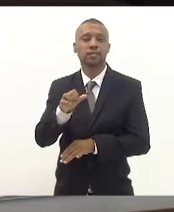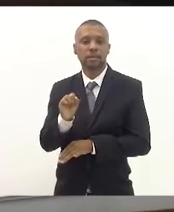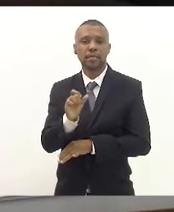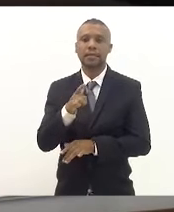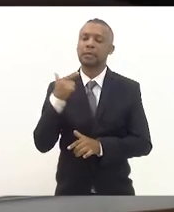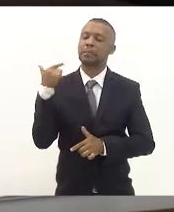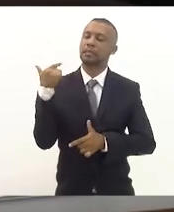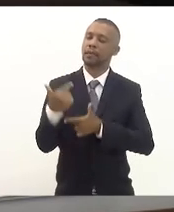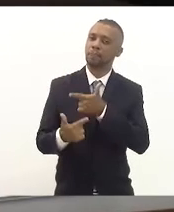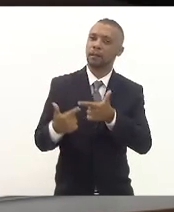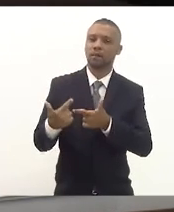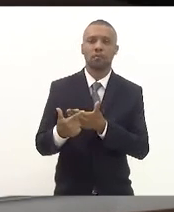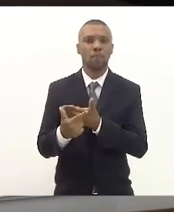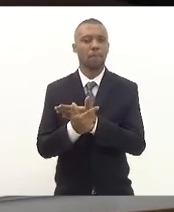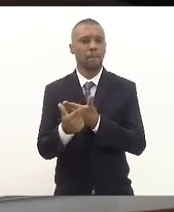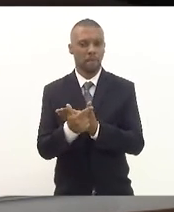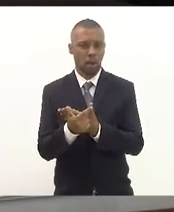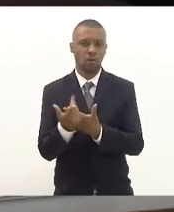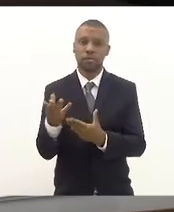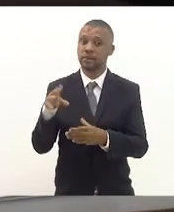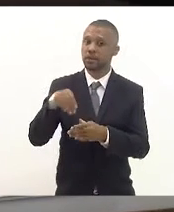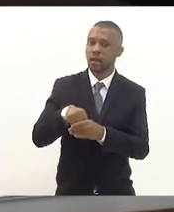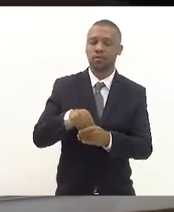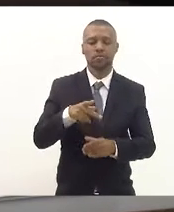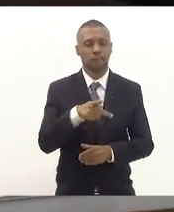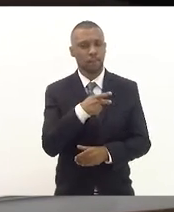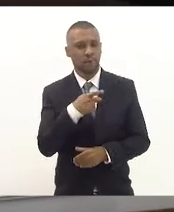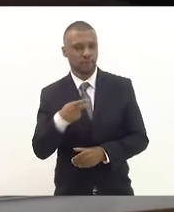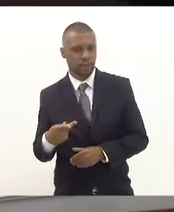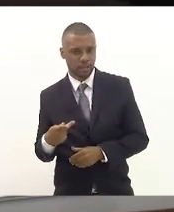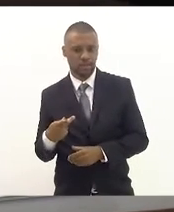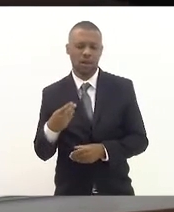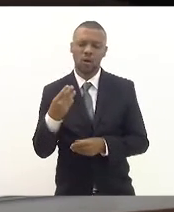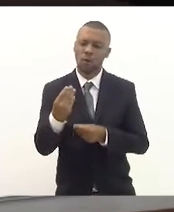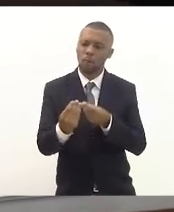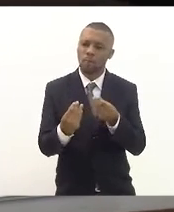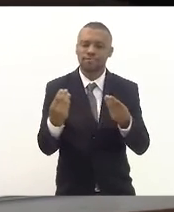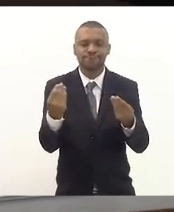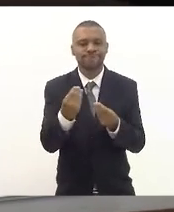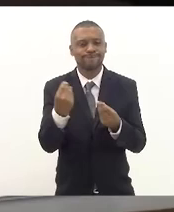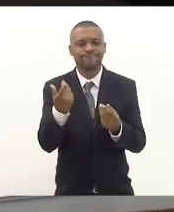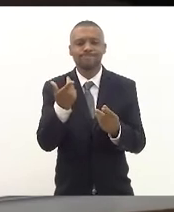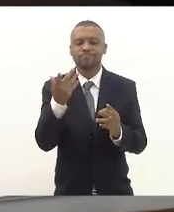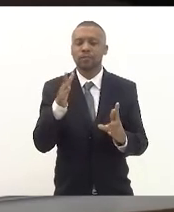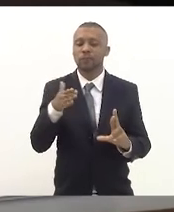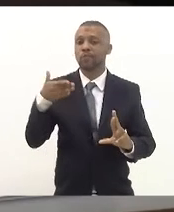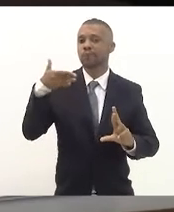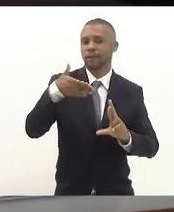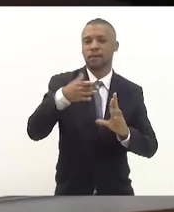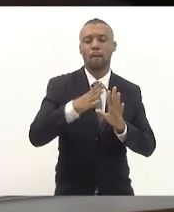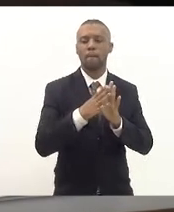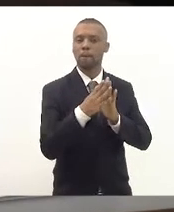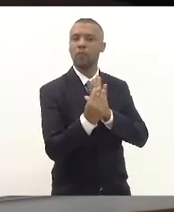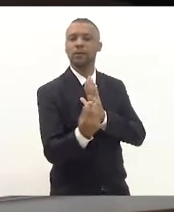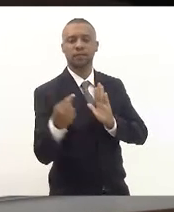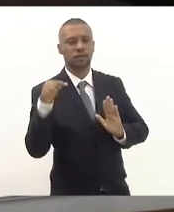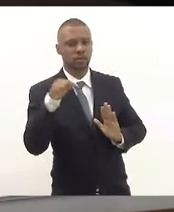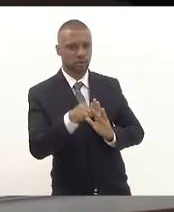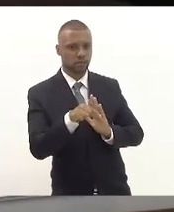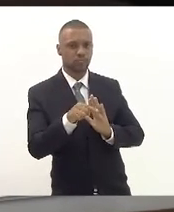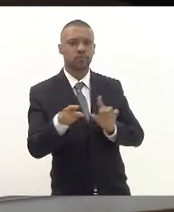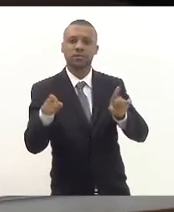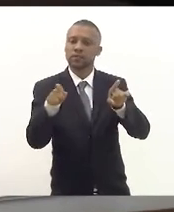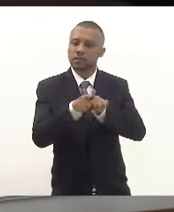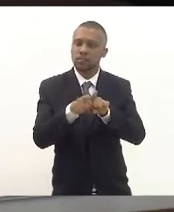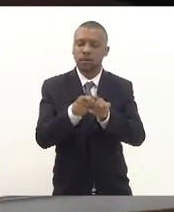seu papel como presidente de uma forma exemplar e